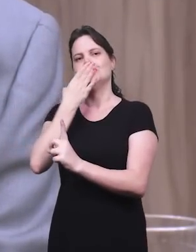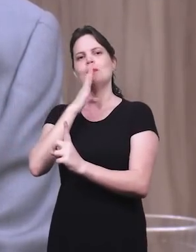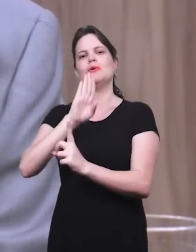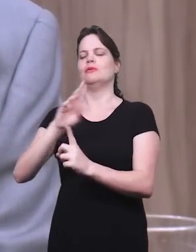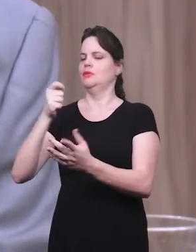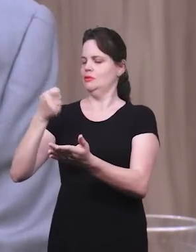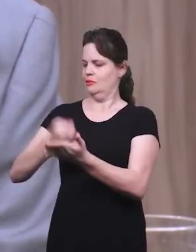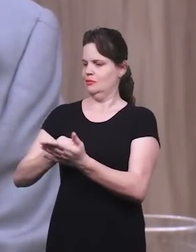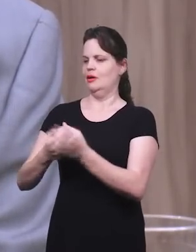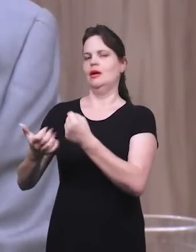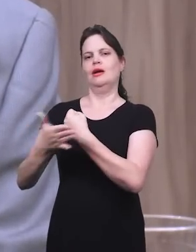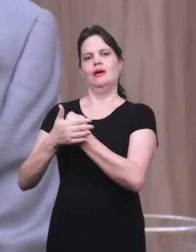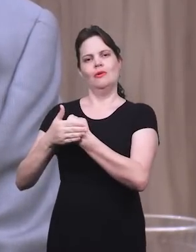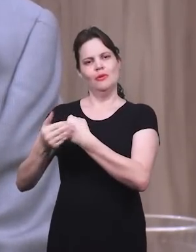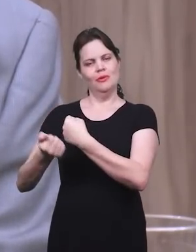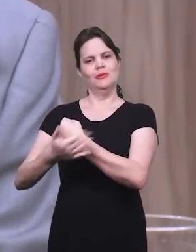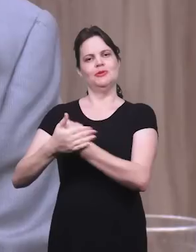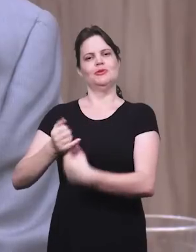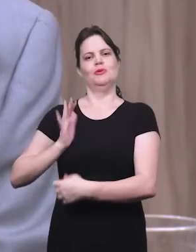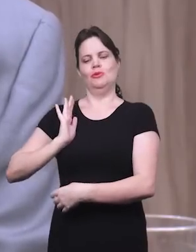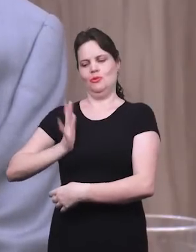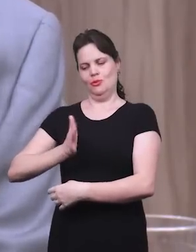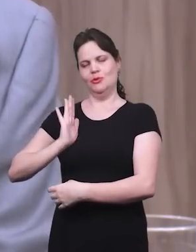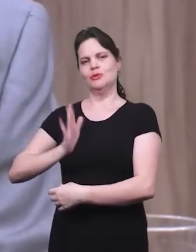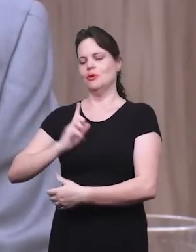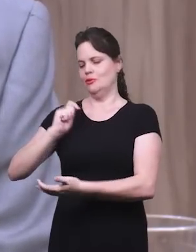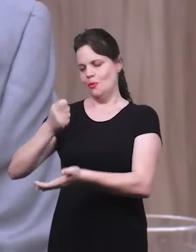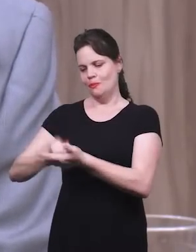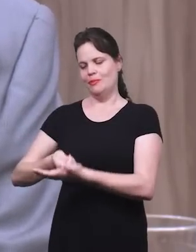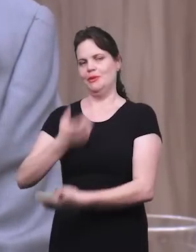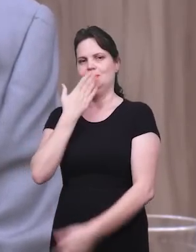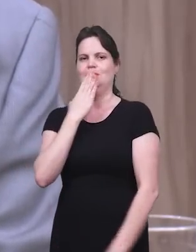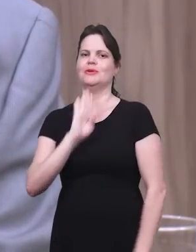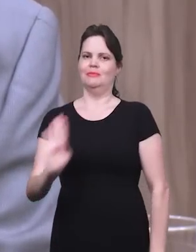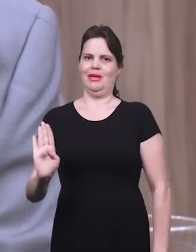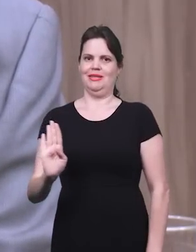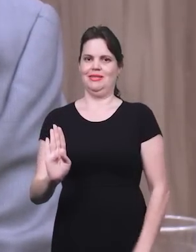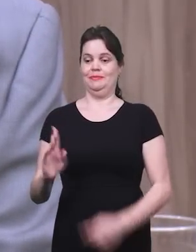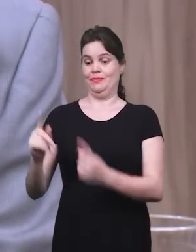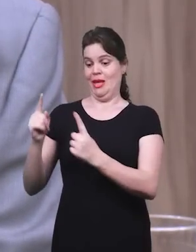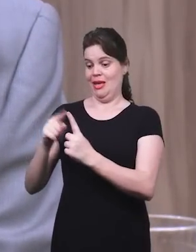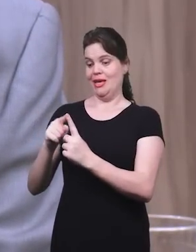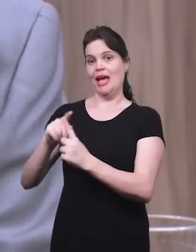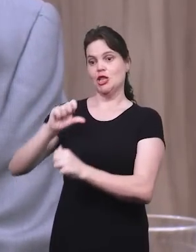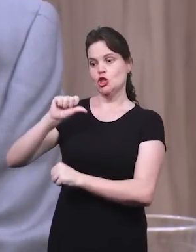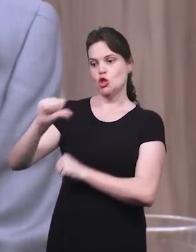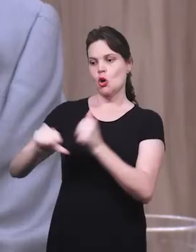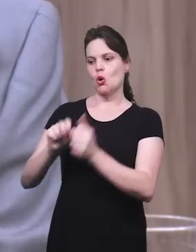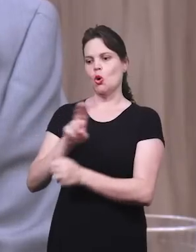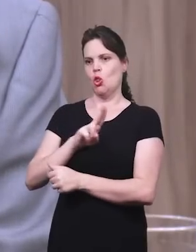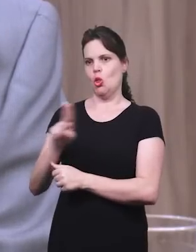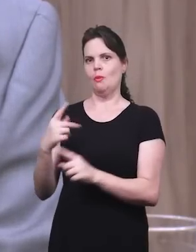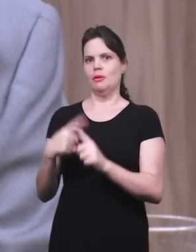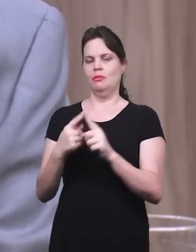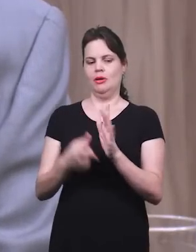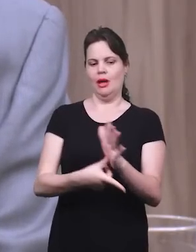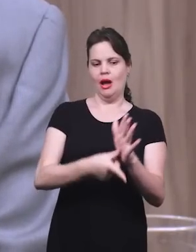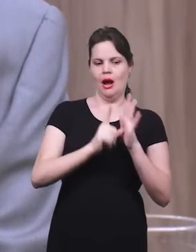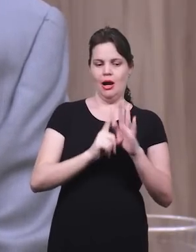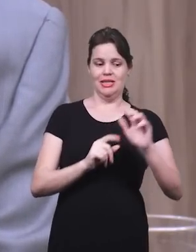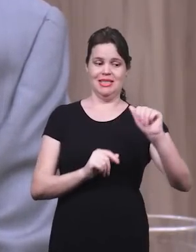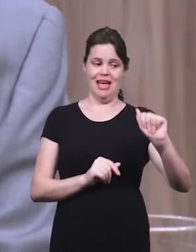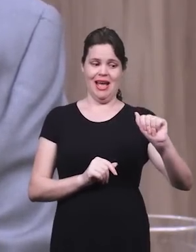Senhor voltou a consolar o coração dele e a promessa do Senhor avançou. E depois muda o nome dele, Muda o nome dele,